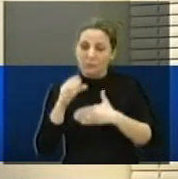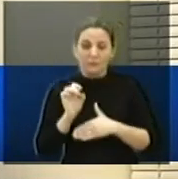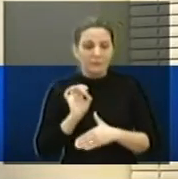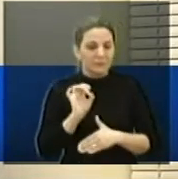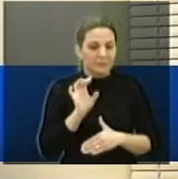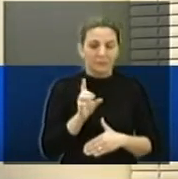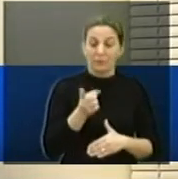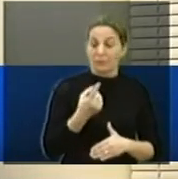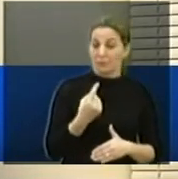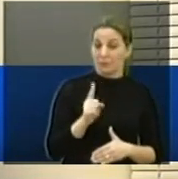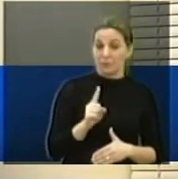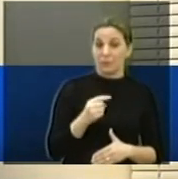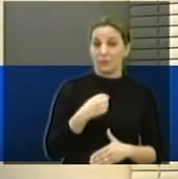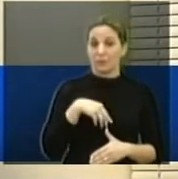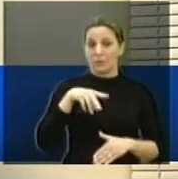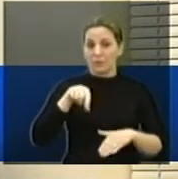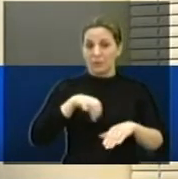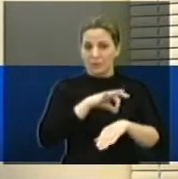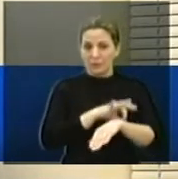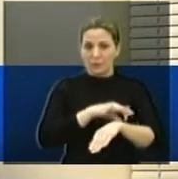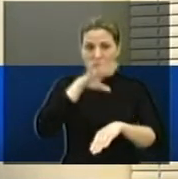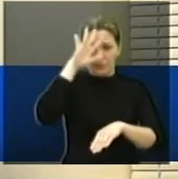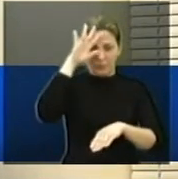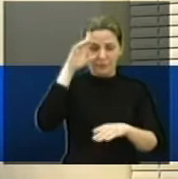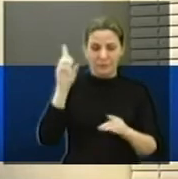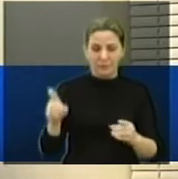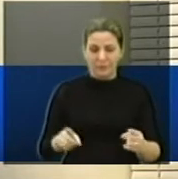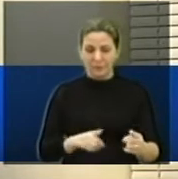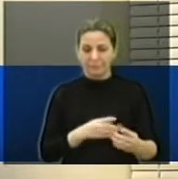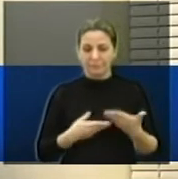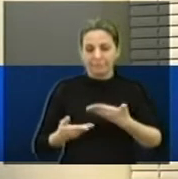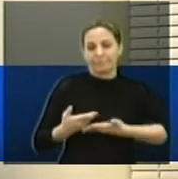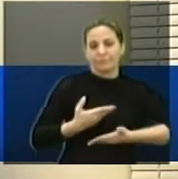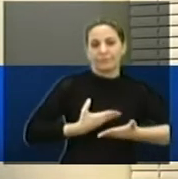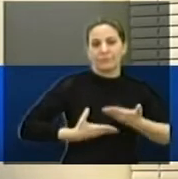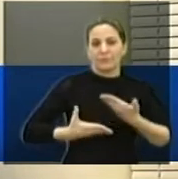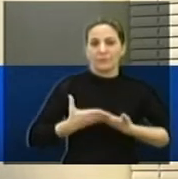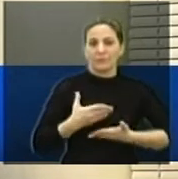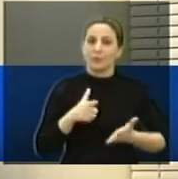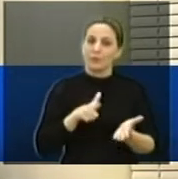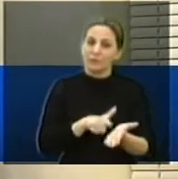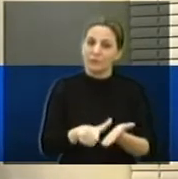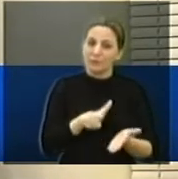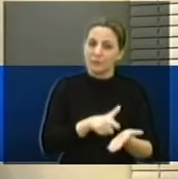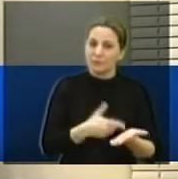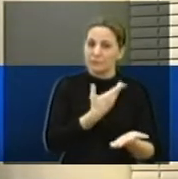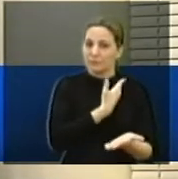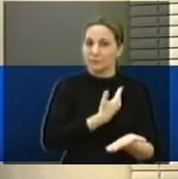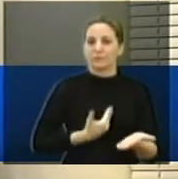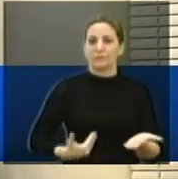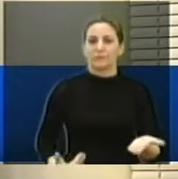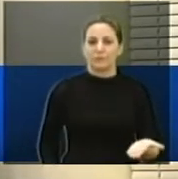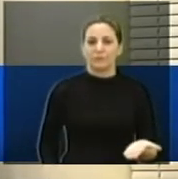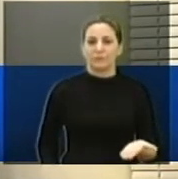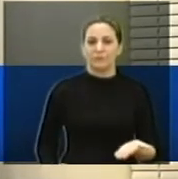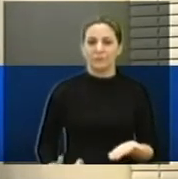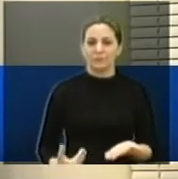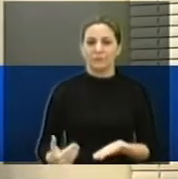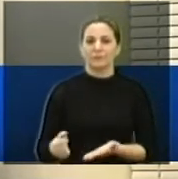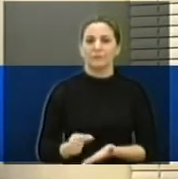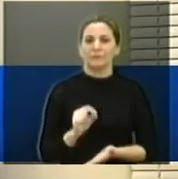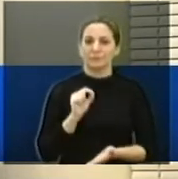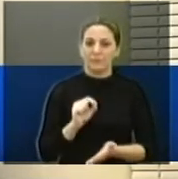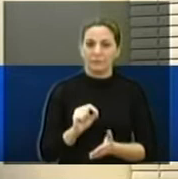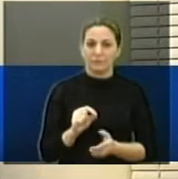mas a dengue está diretamente relacionada com a questão da limpeza pública e